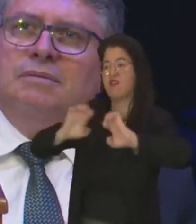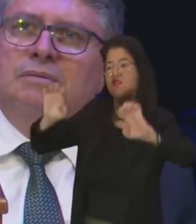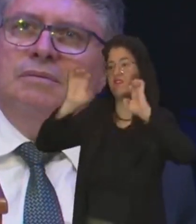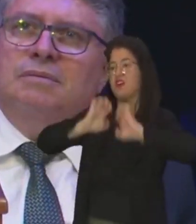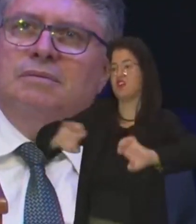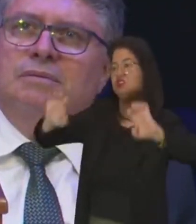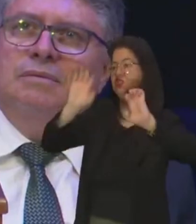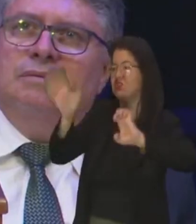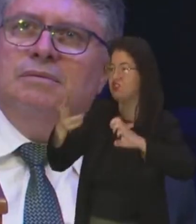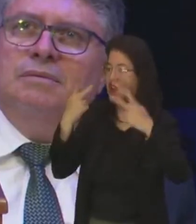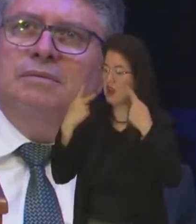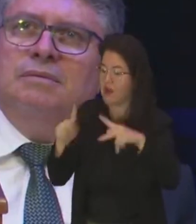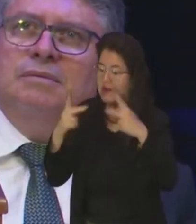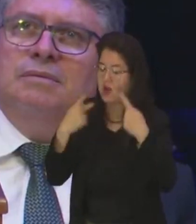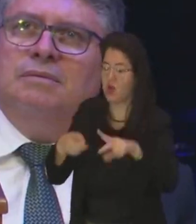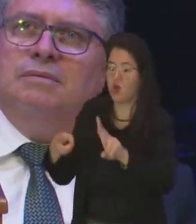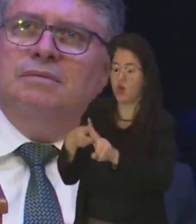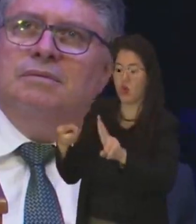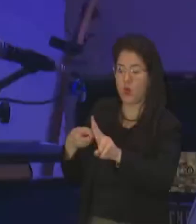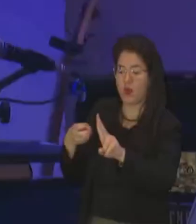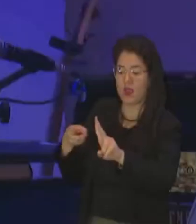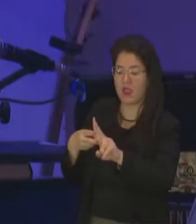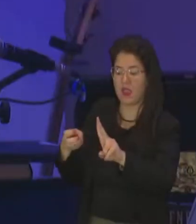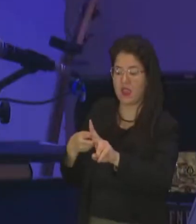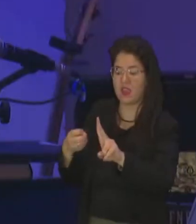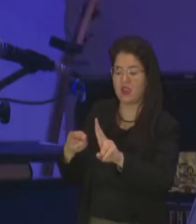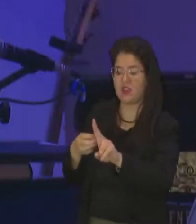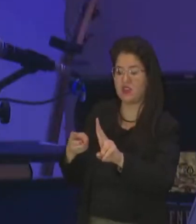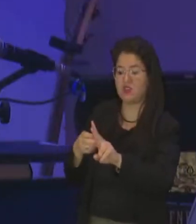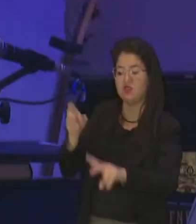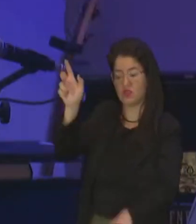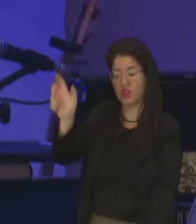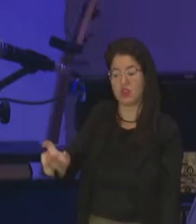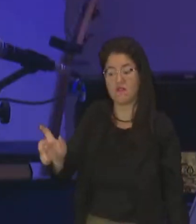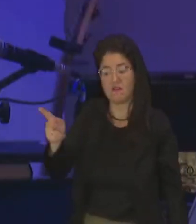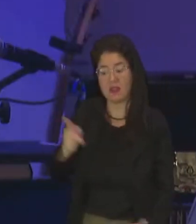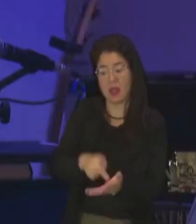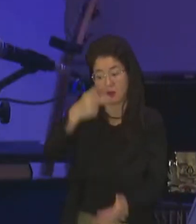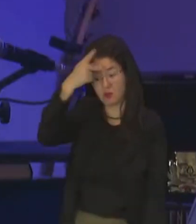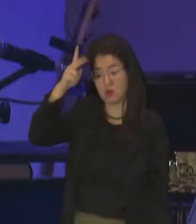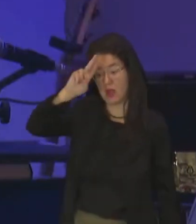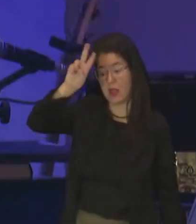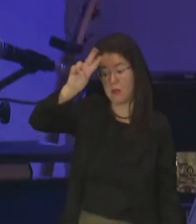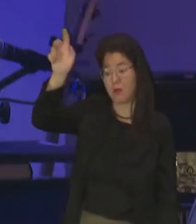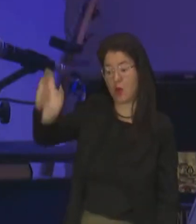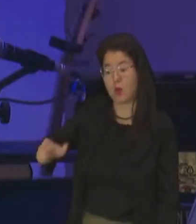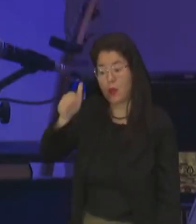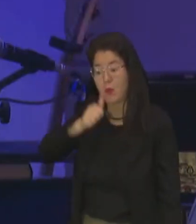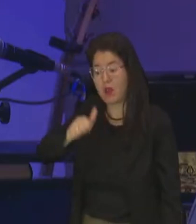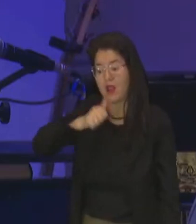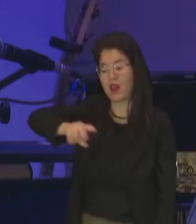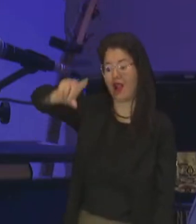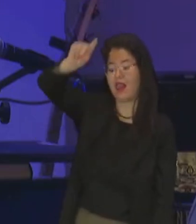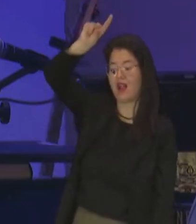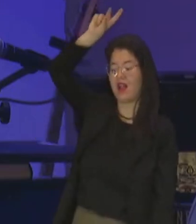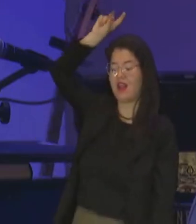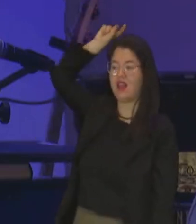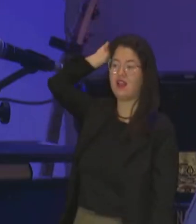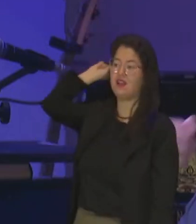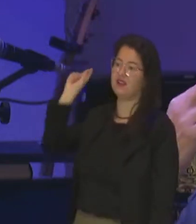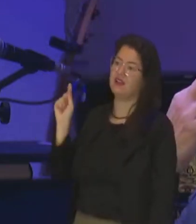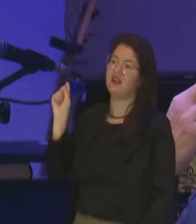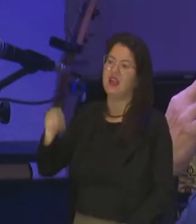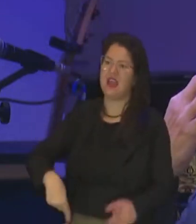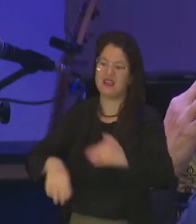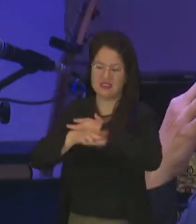foi pregado por um índio xerente e a mulher foi lembrada. É para todos os povos, até nas aldeiazinhas, é nas